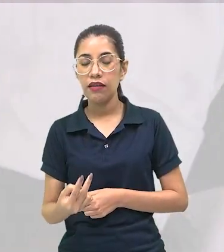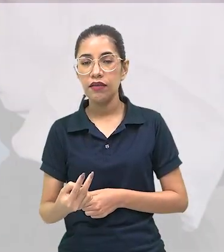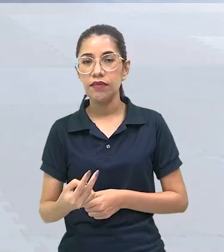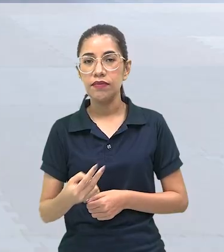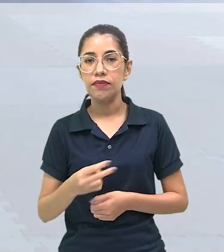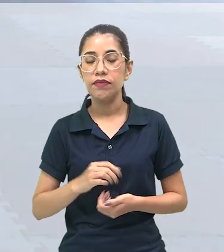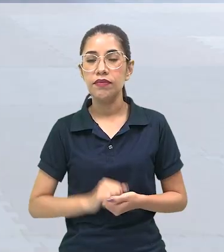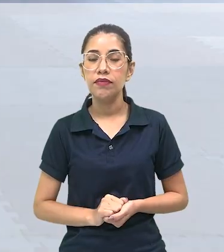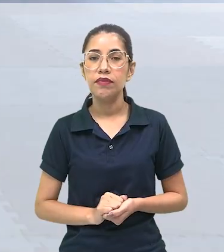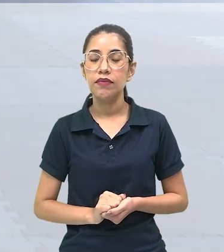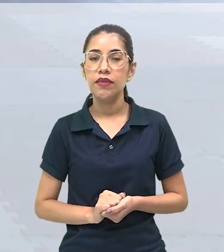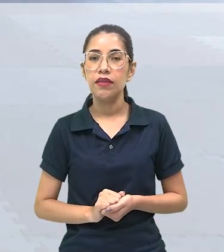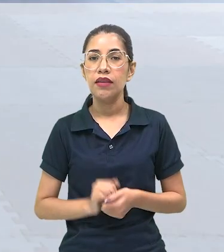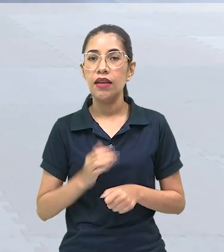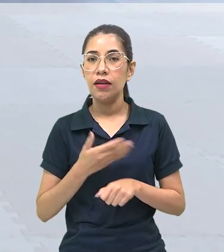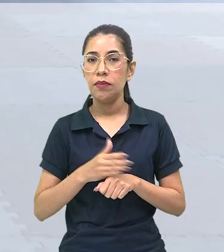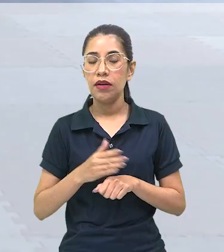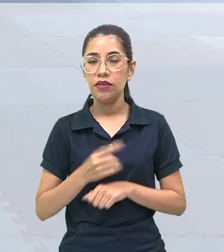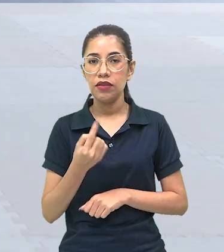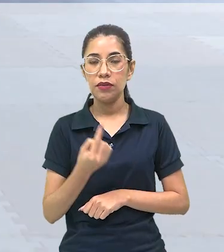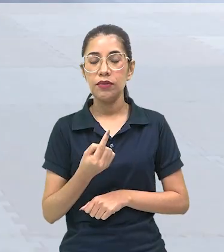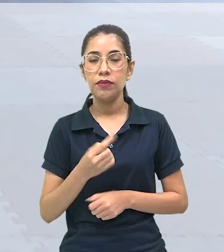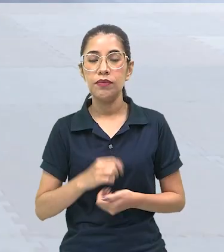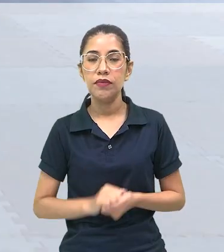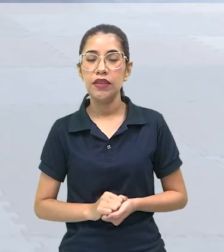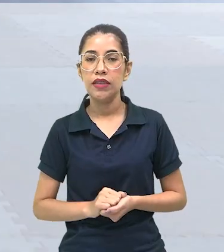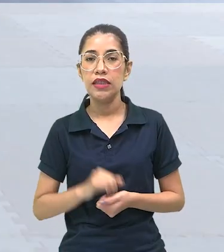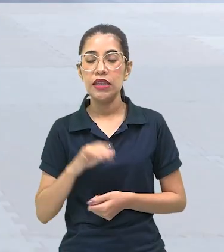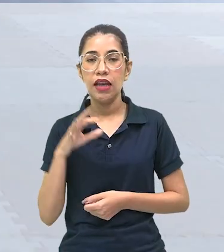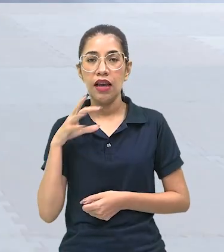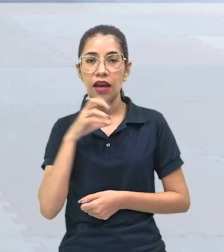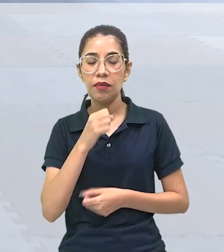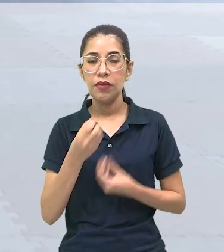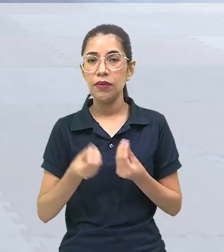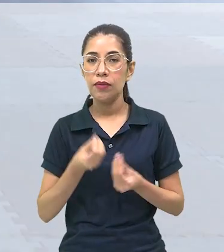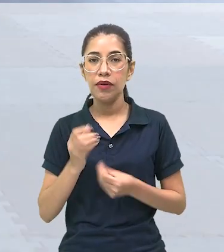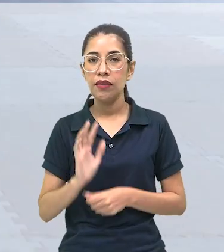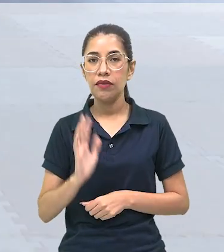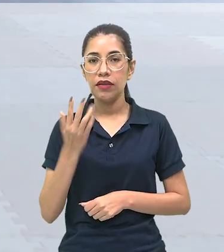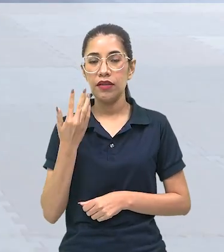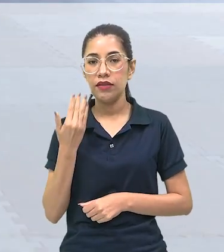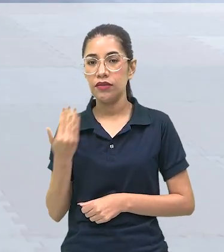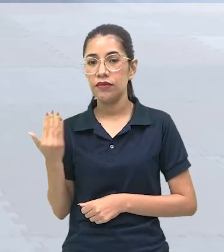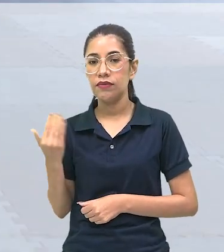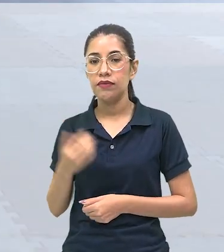Tá bom? Esse é o primeiro exercício. Fazendo rápido, ele vai ficar assim, ó.